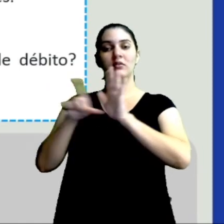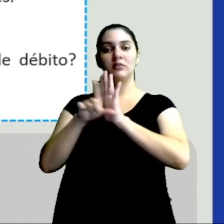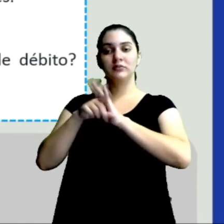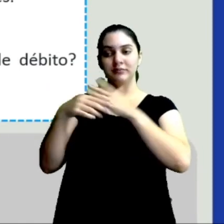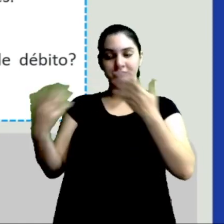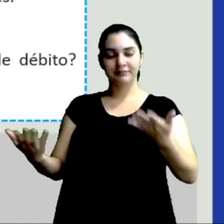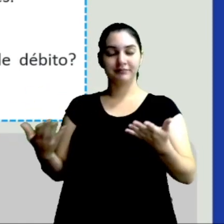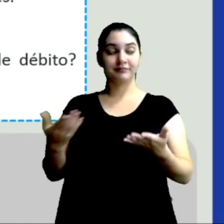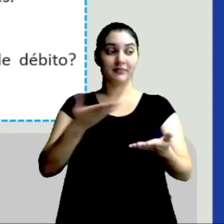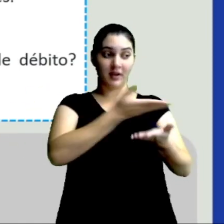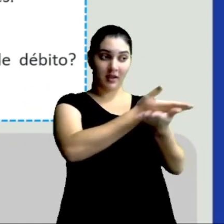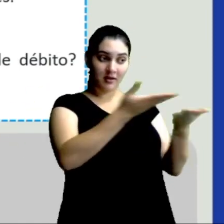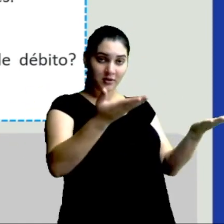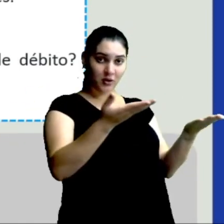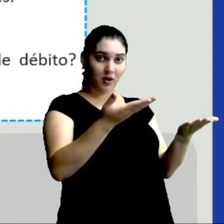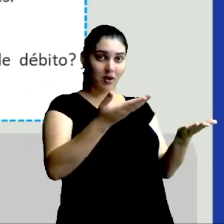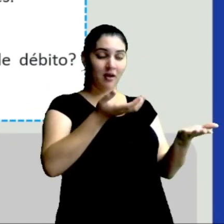ajuda?